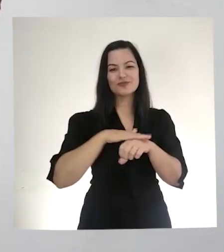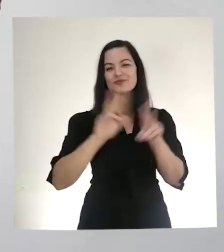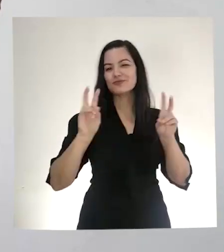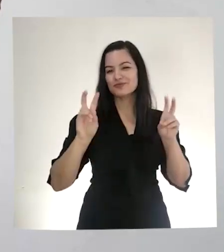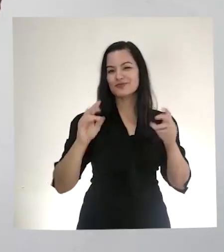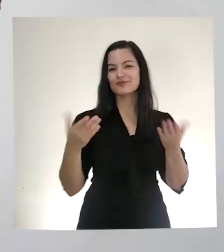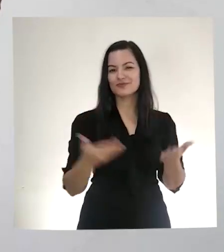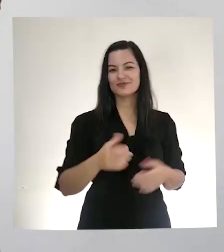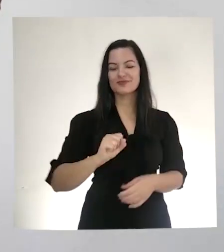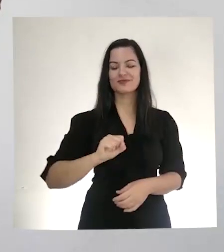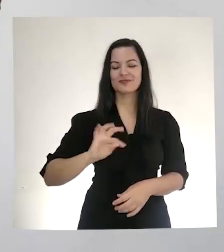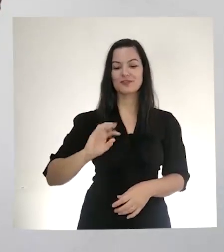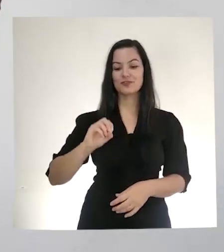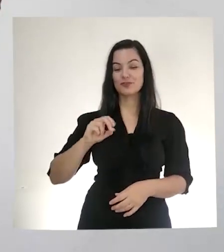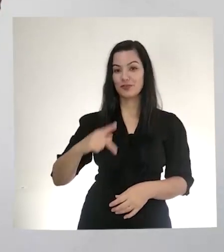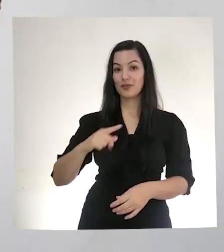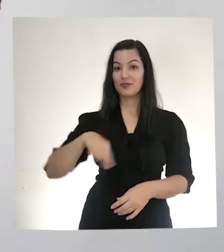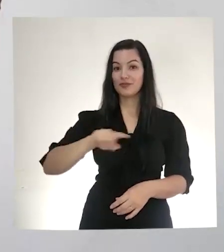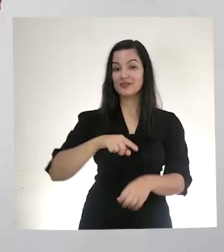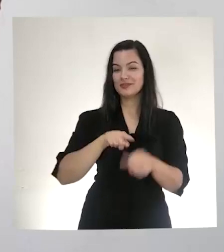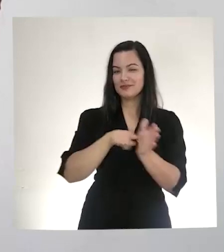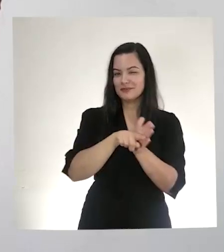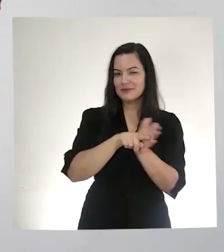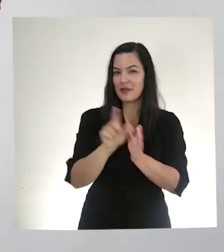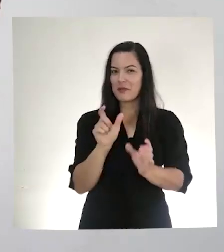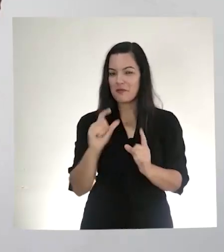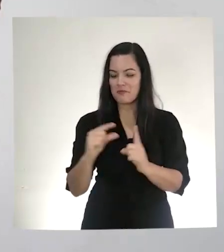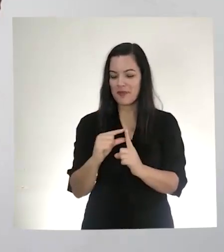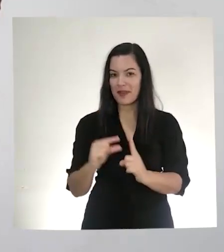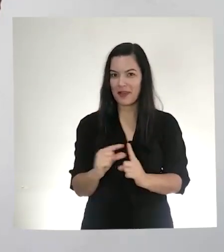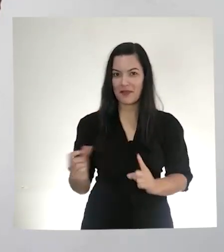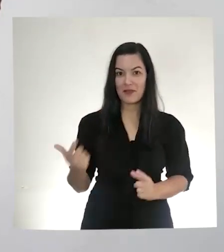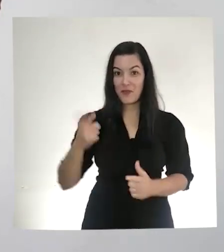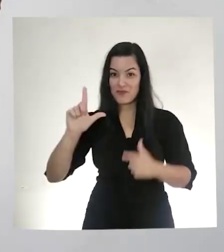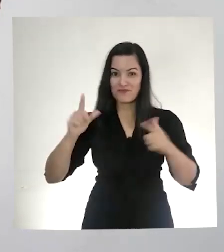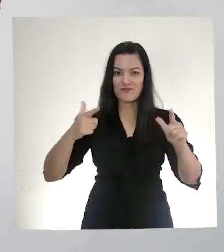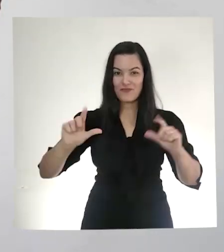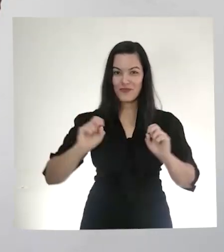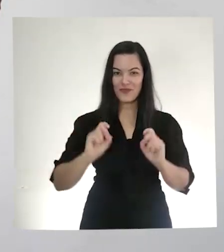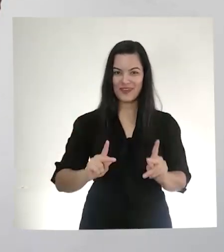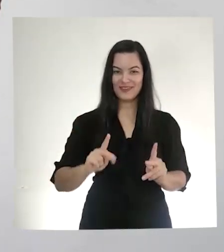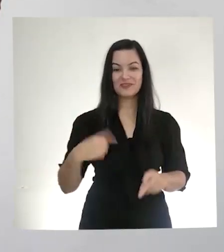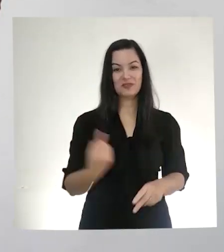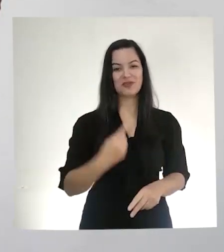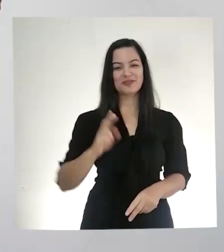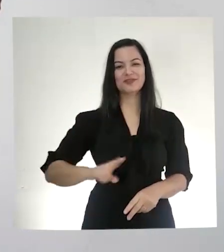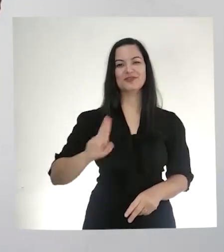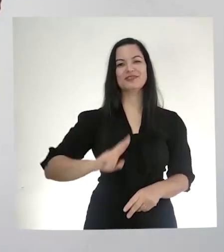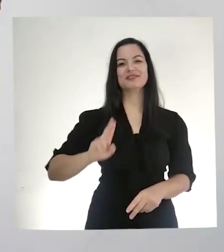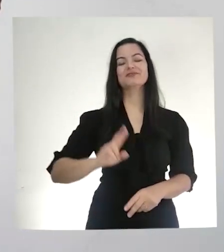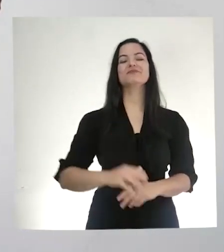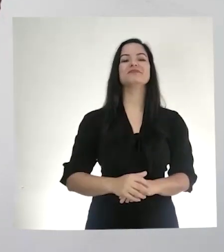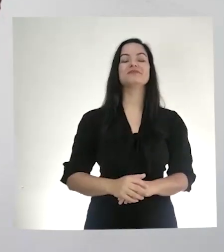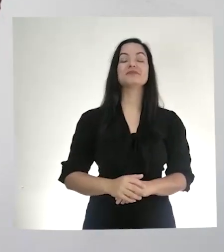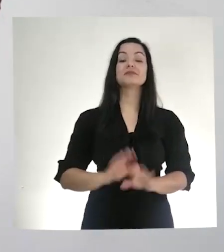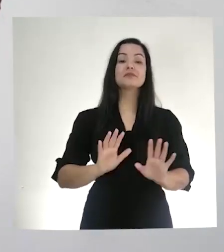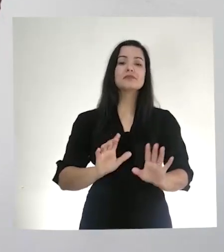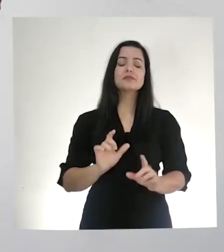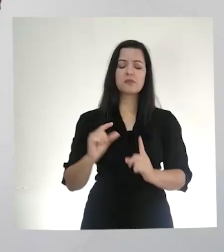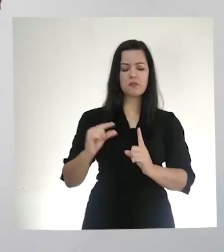palavrinhas novas, que nós vamos utilizá-las bastante. E por falar em